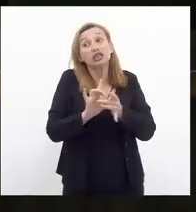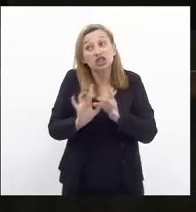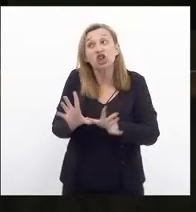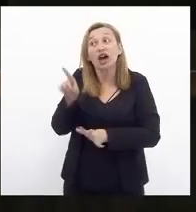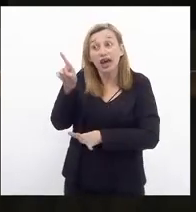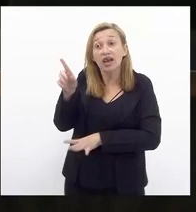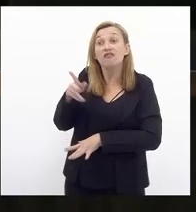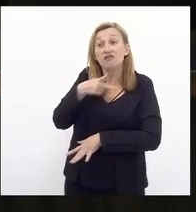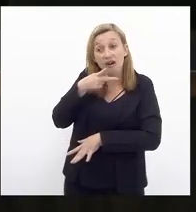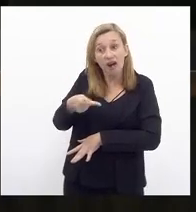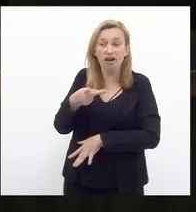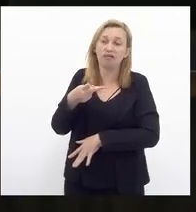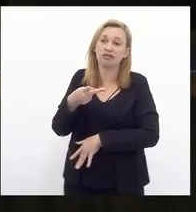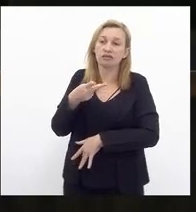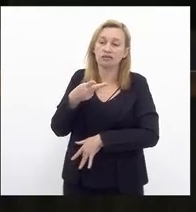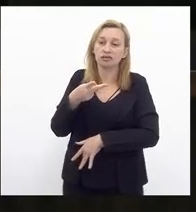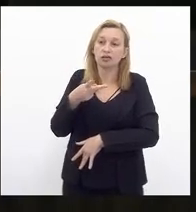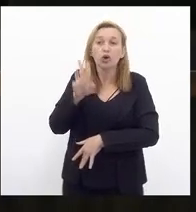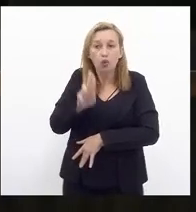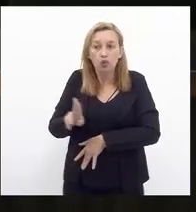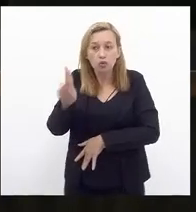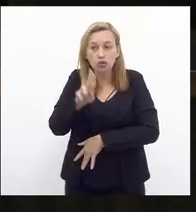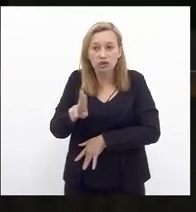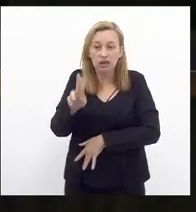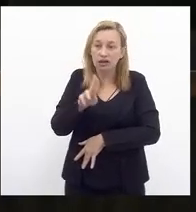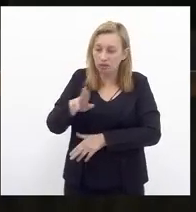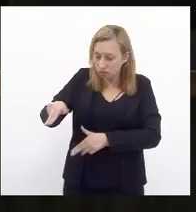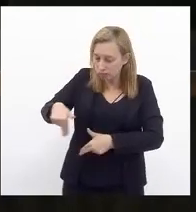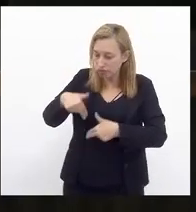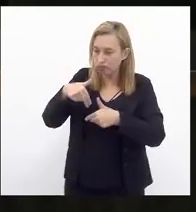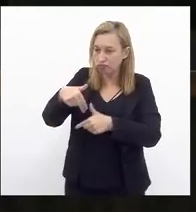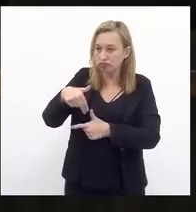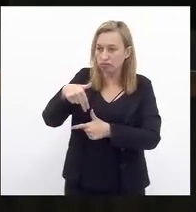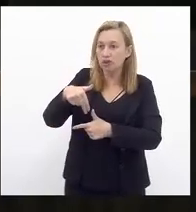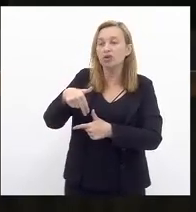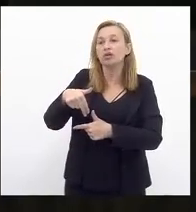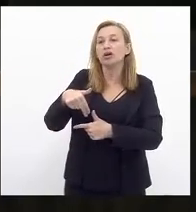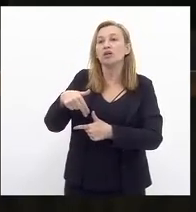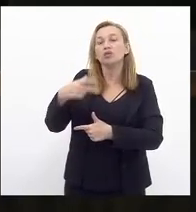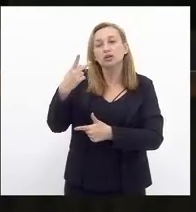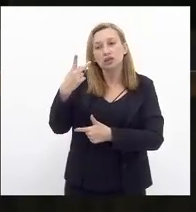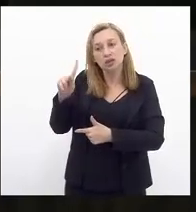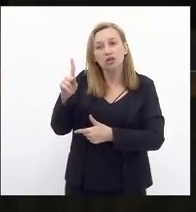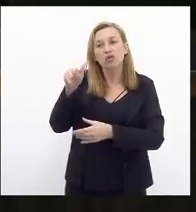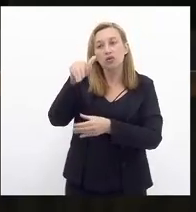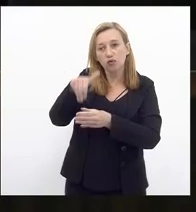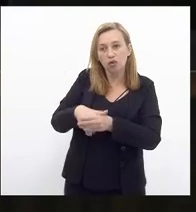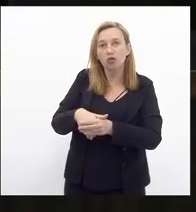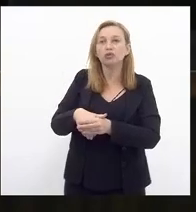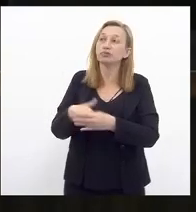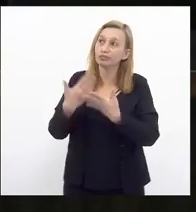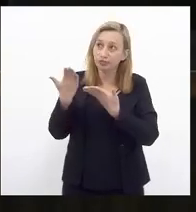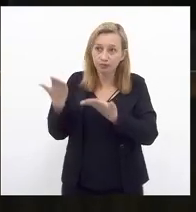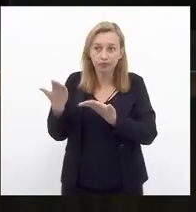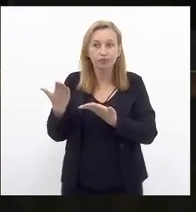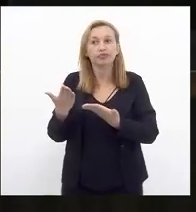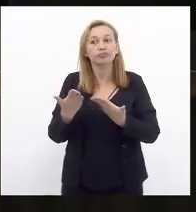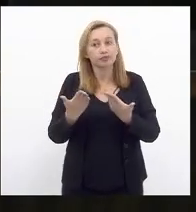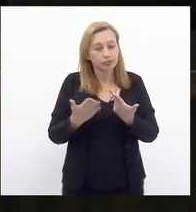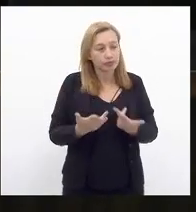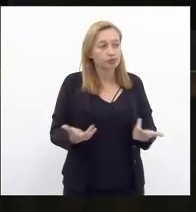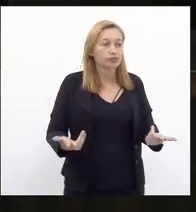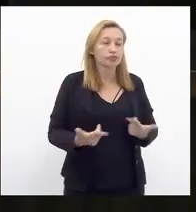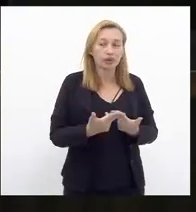parlamentar usar a Tribuna para expor seu voto por favor por